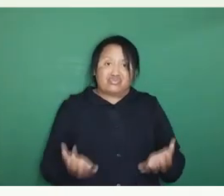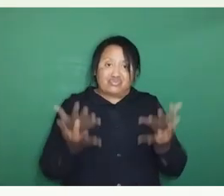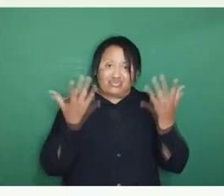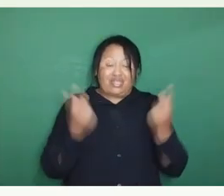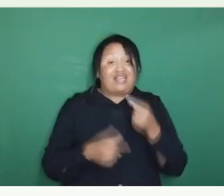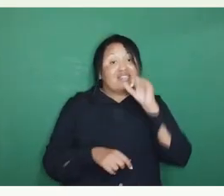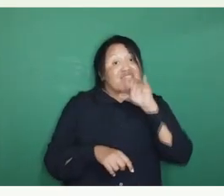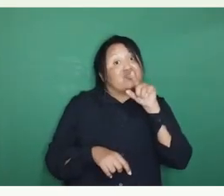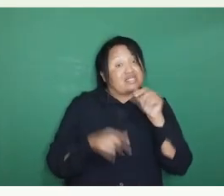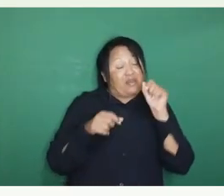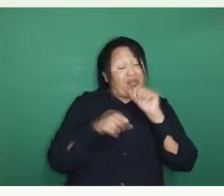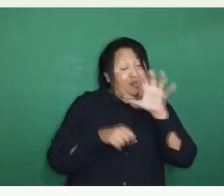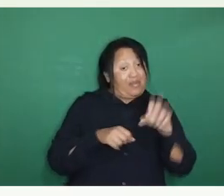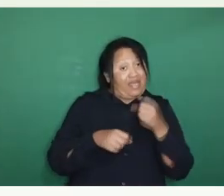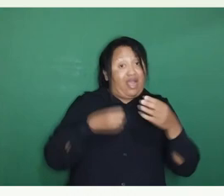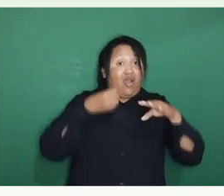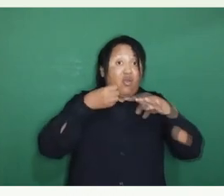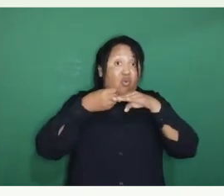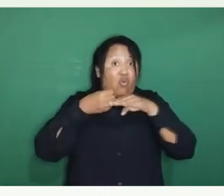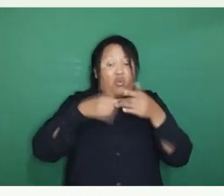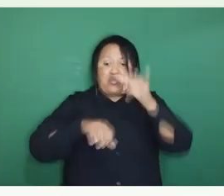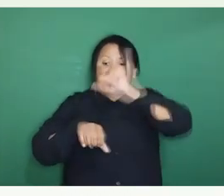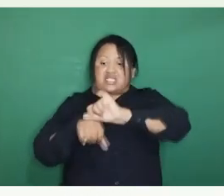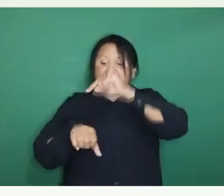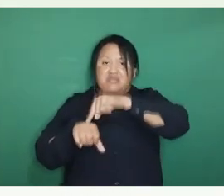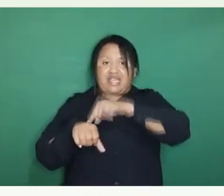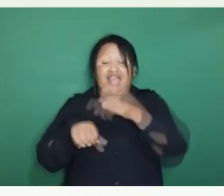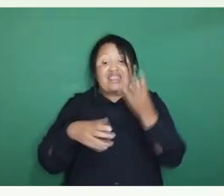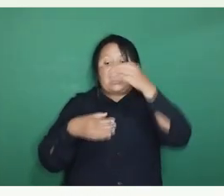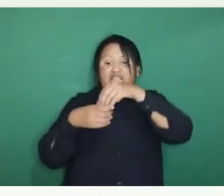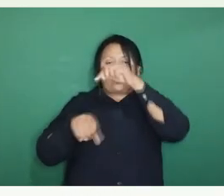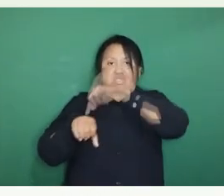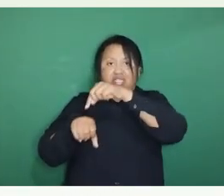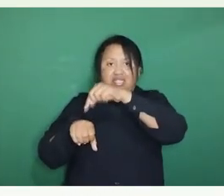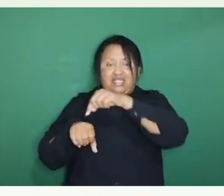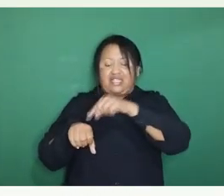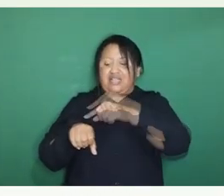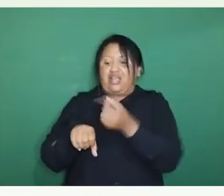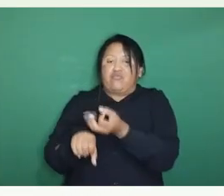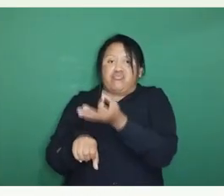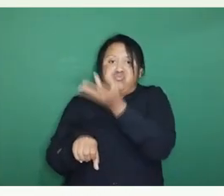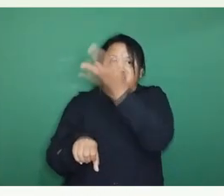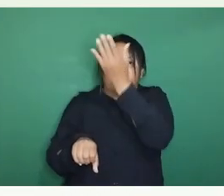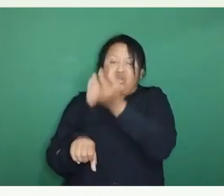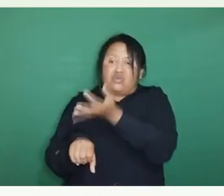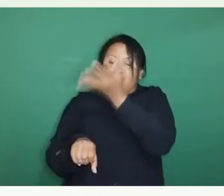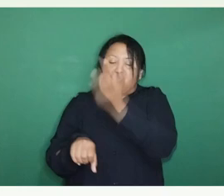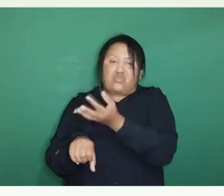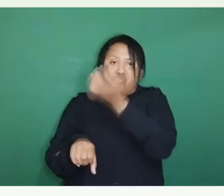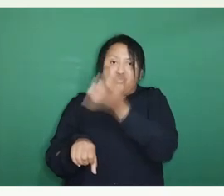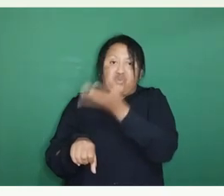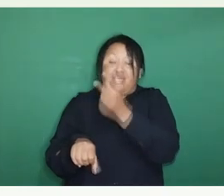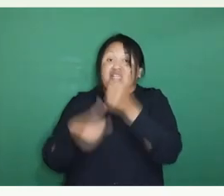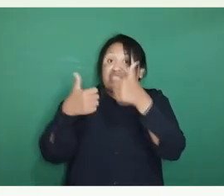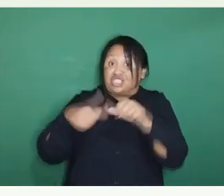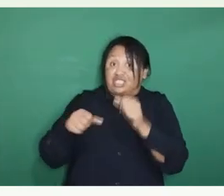evaporando tá certo se você deixar um copo de água ali a parte superior da água ela vai naturalmente